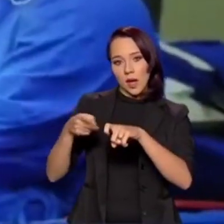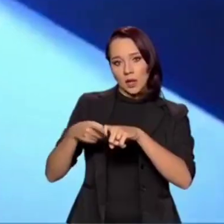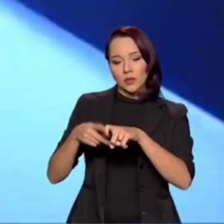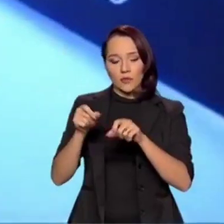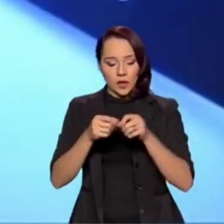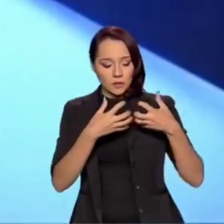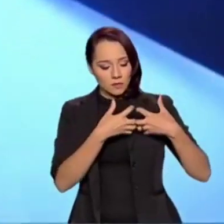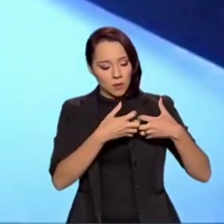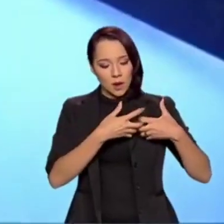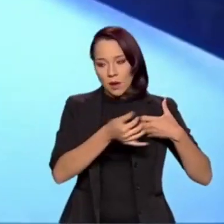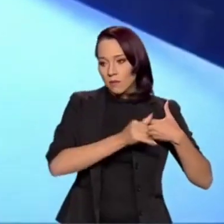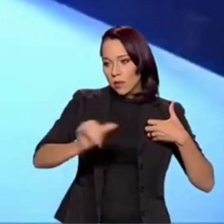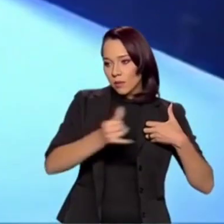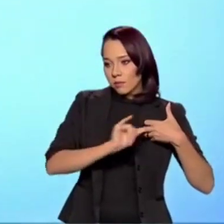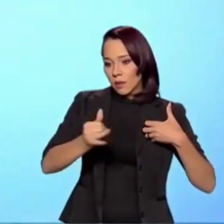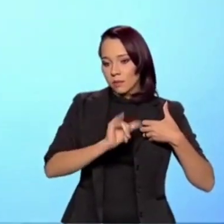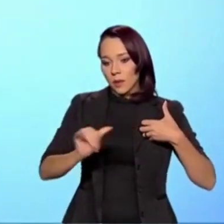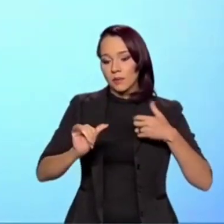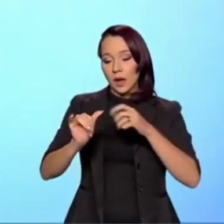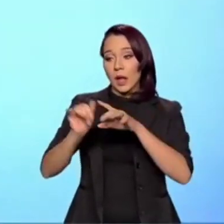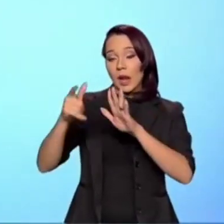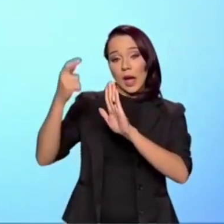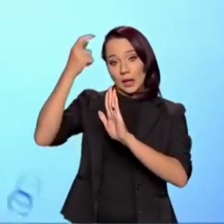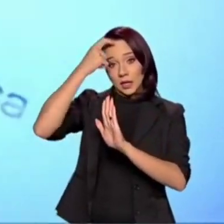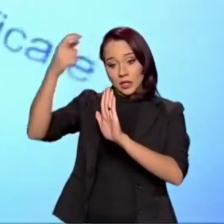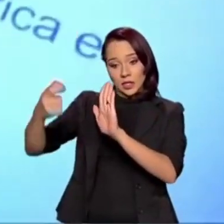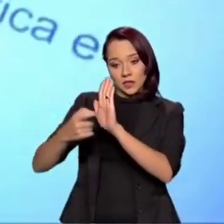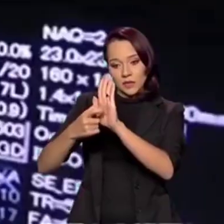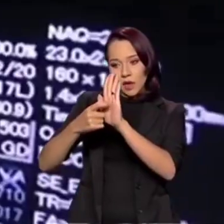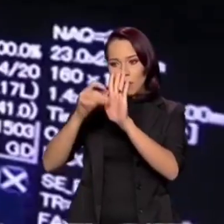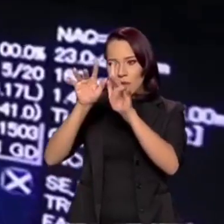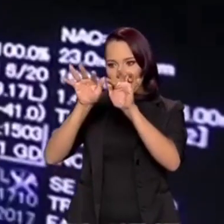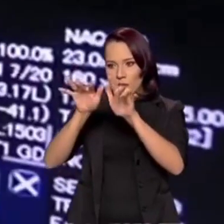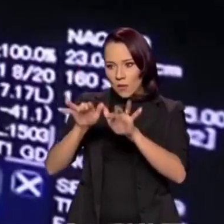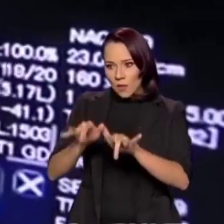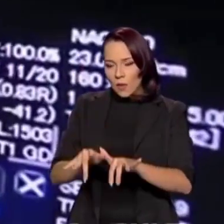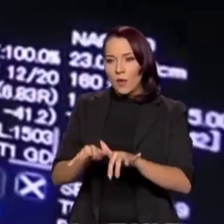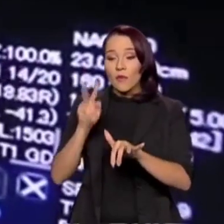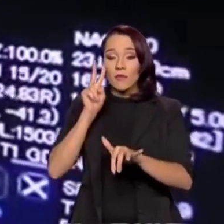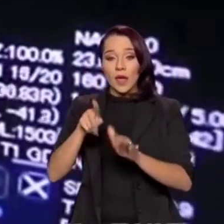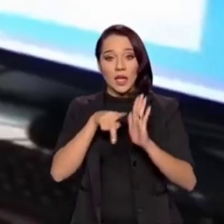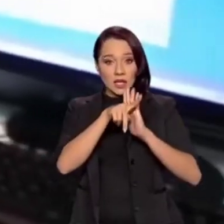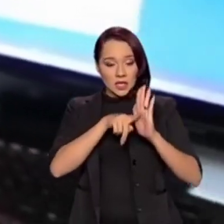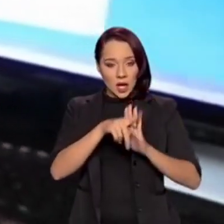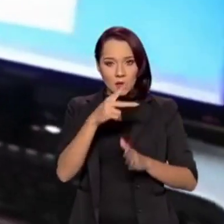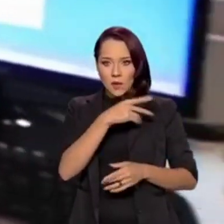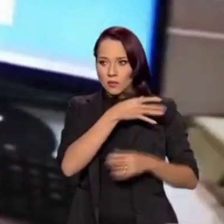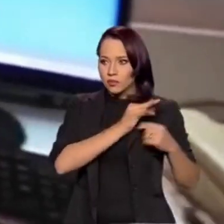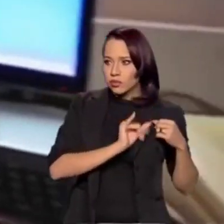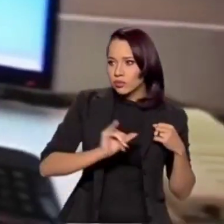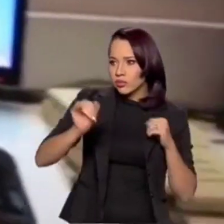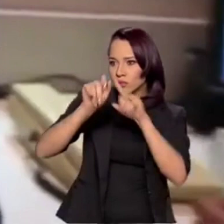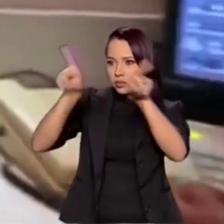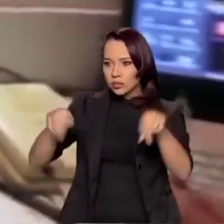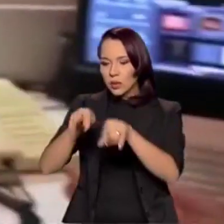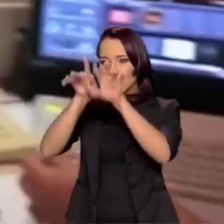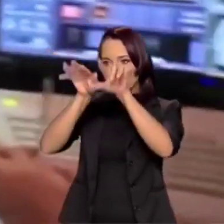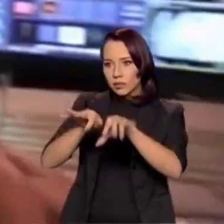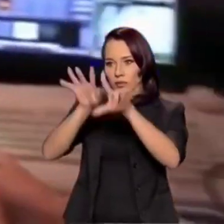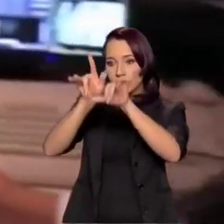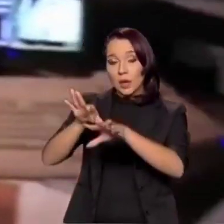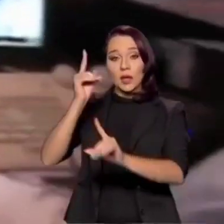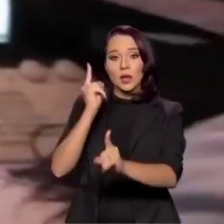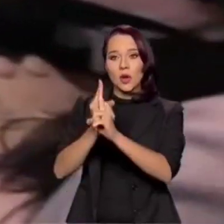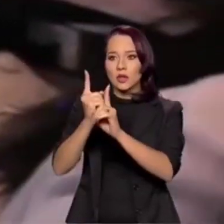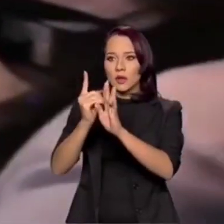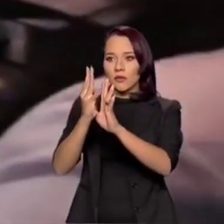esse exame, esses dados chegam para nós, a nossa inteligência artificial consegue triar esse exame, ou seja, se for um exame urgente, a IA detecta e coloca em primeiro lugar na